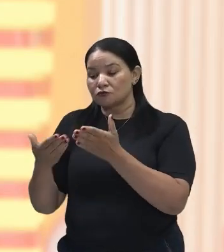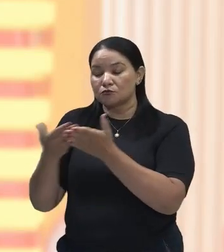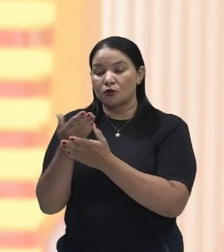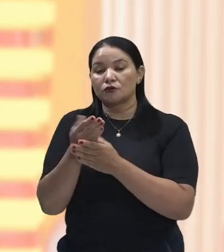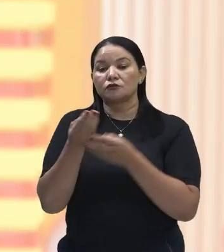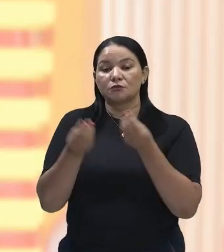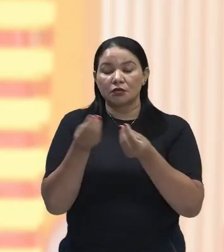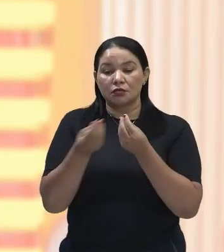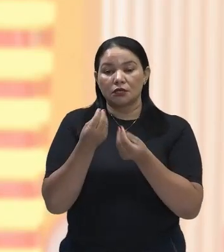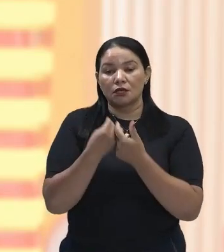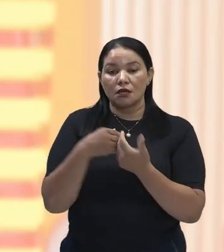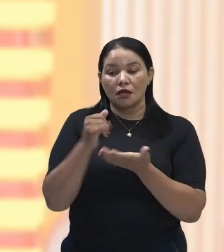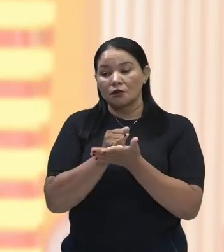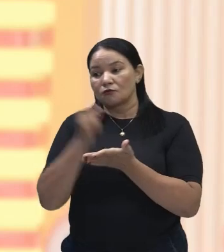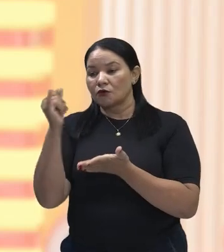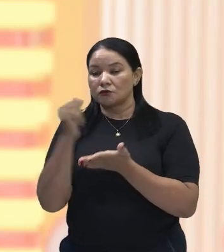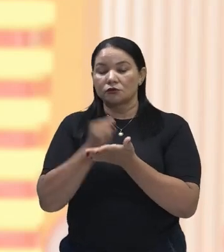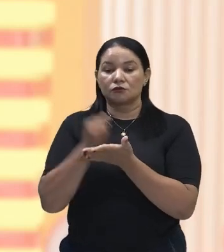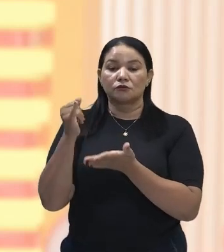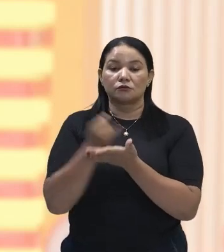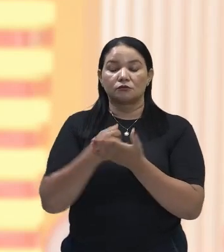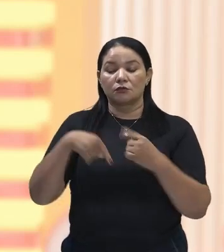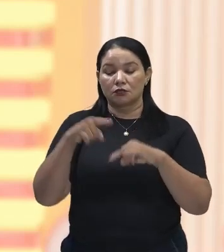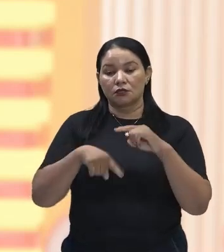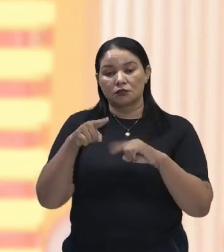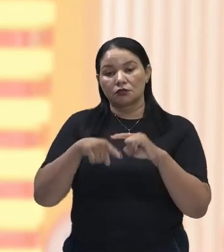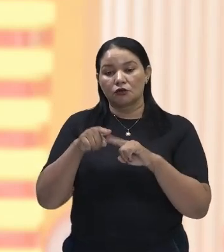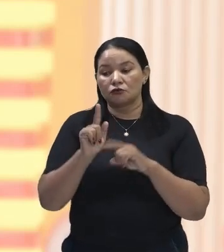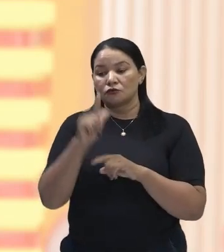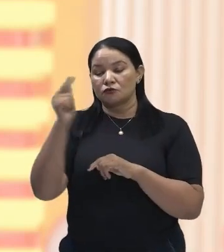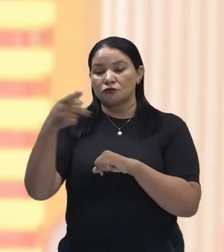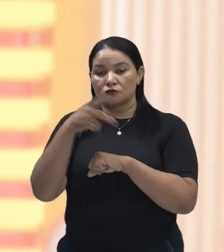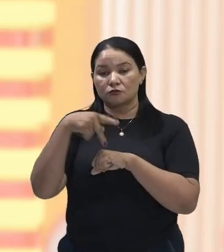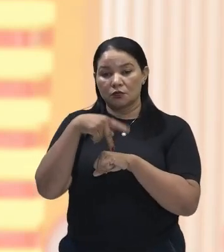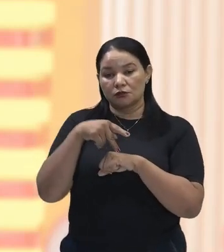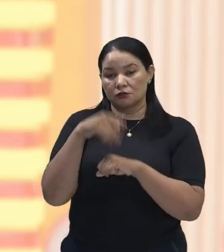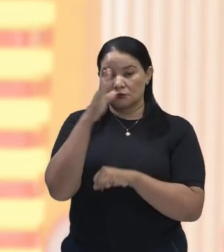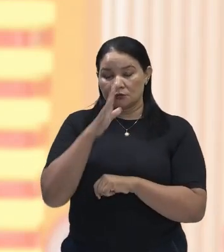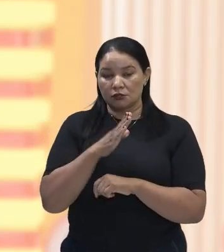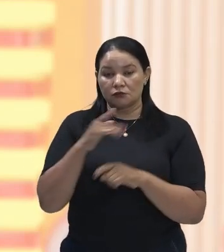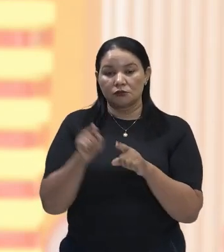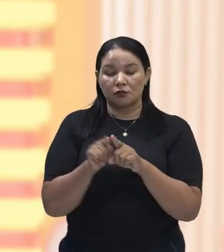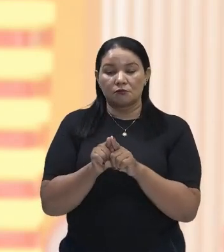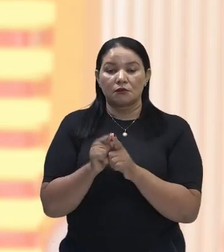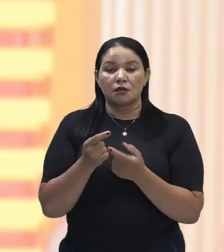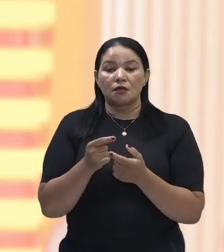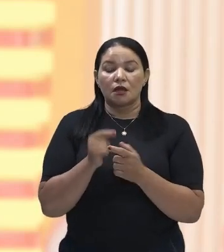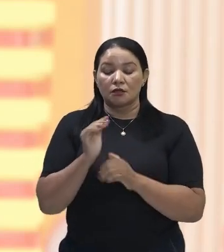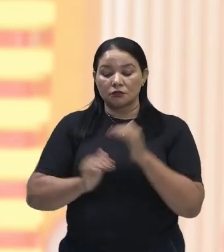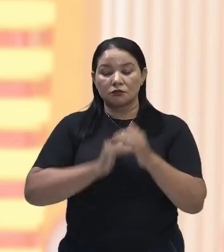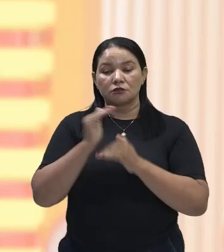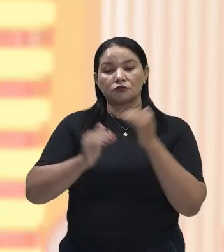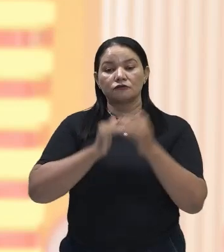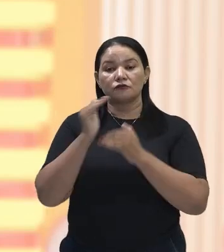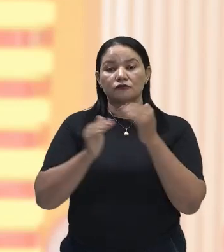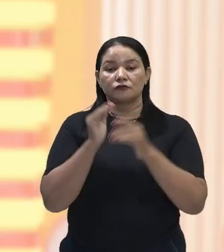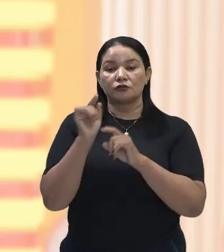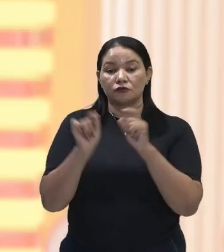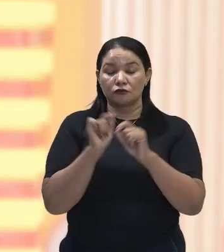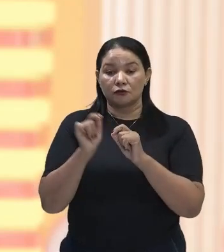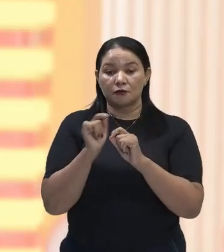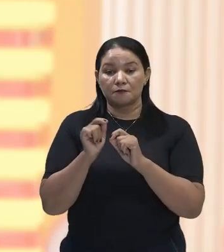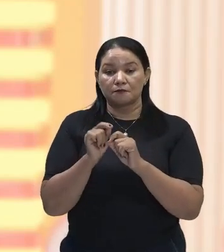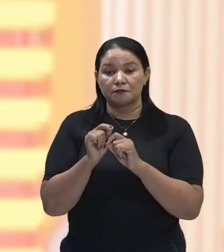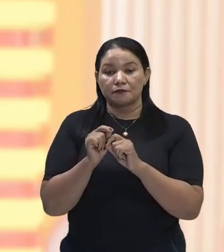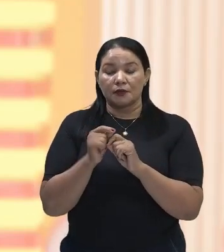para escoar essas mercadorias para o restante do Brasil. Então, tudo isso vai desenvolver o